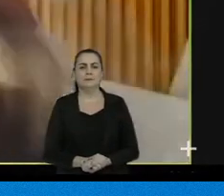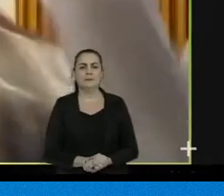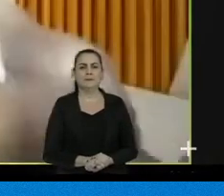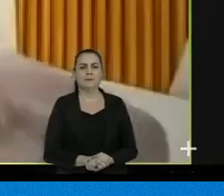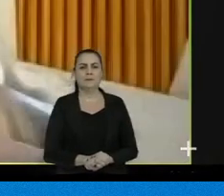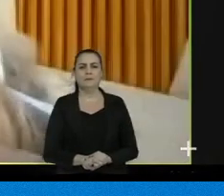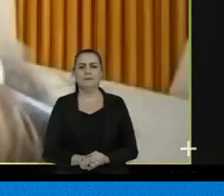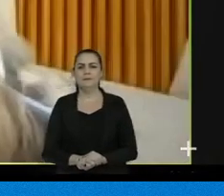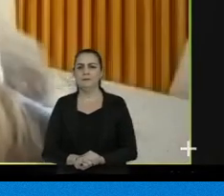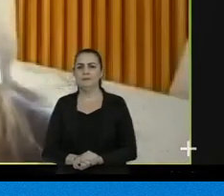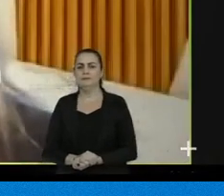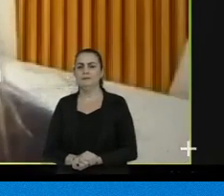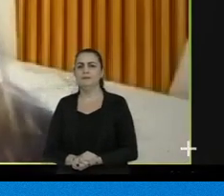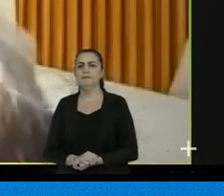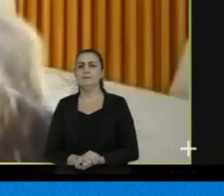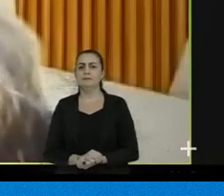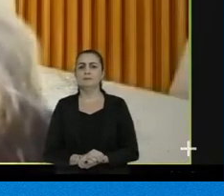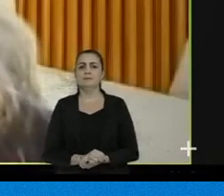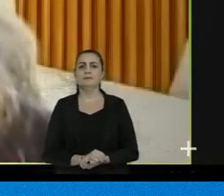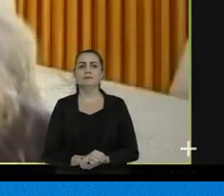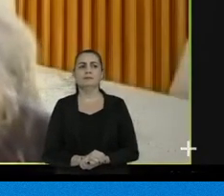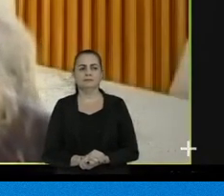Acho que a gente está chegando aqui